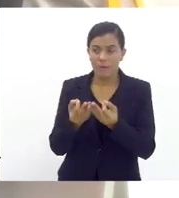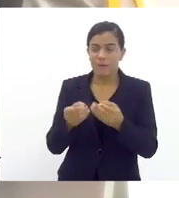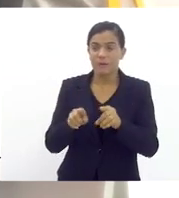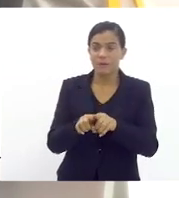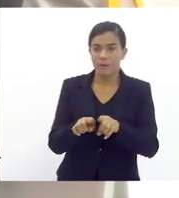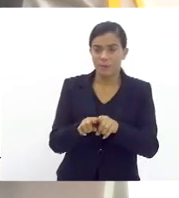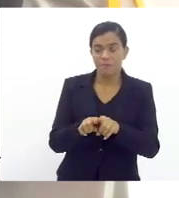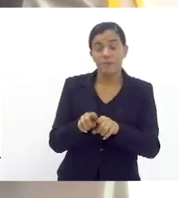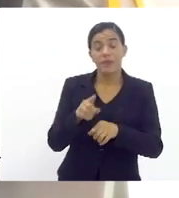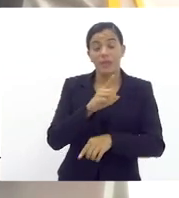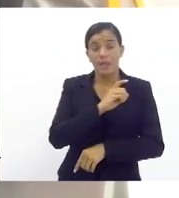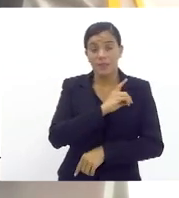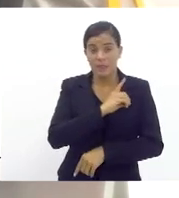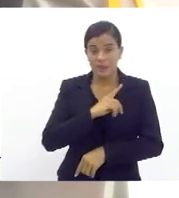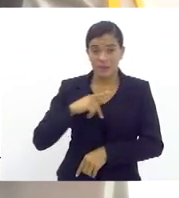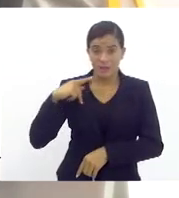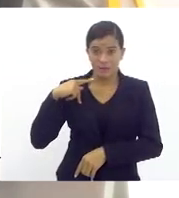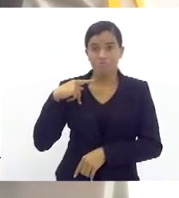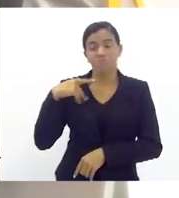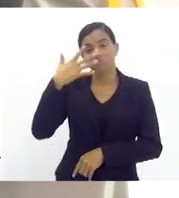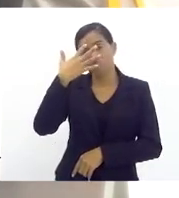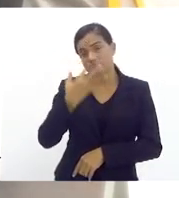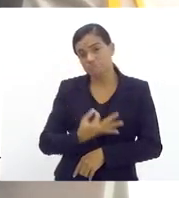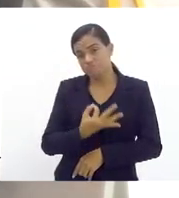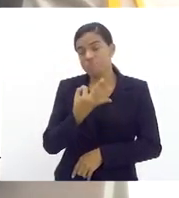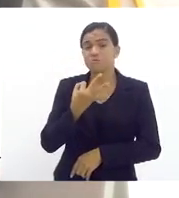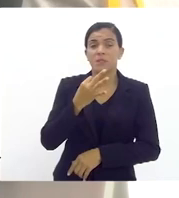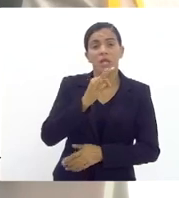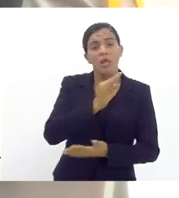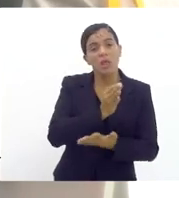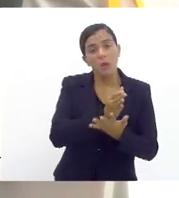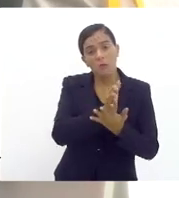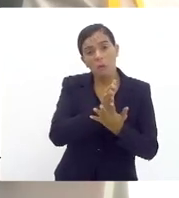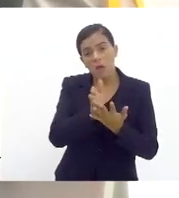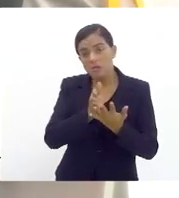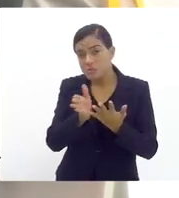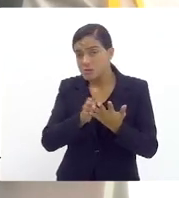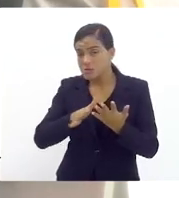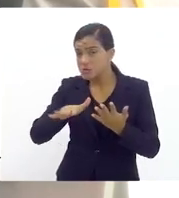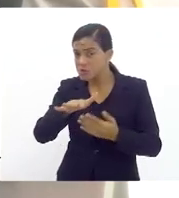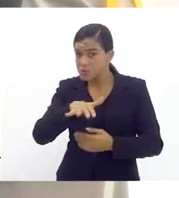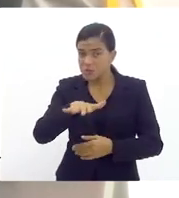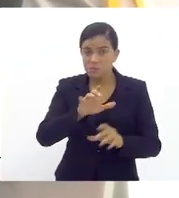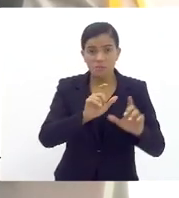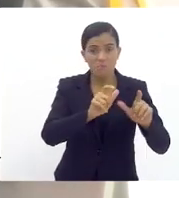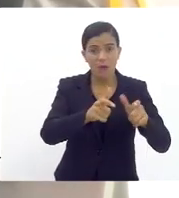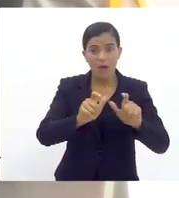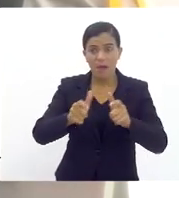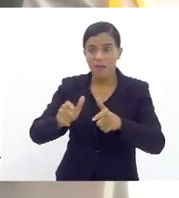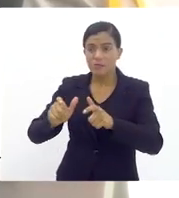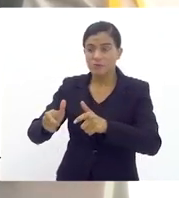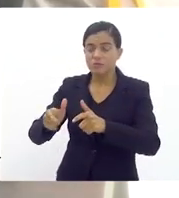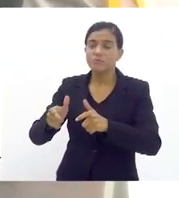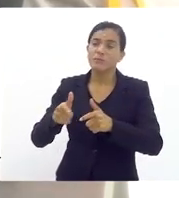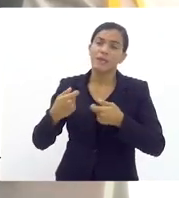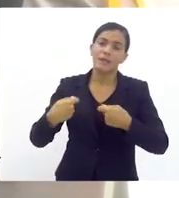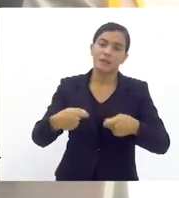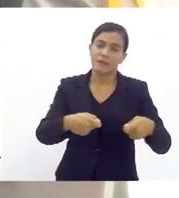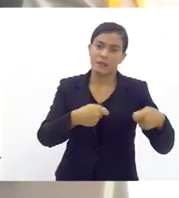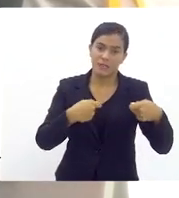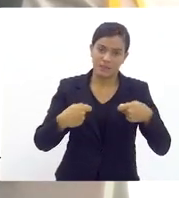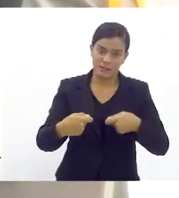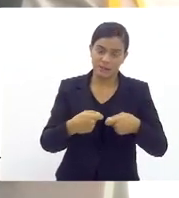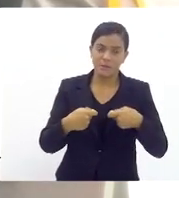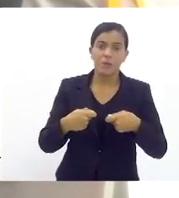a Defensoria Pública compreende que determinadas demandas, determinados espaços são necessários